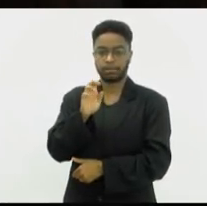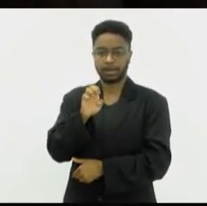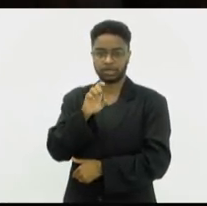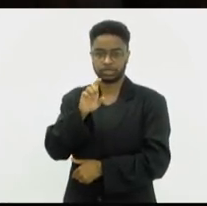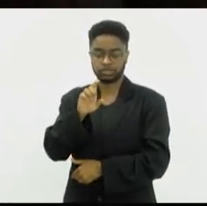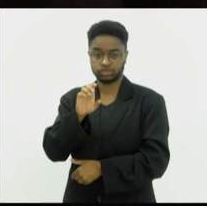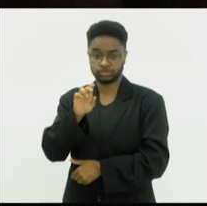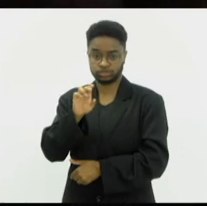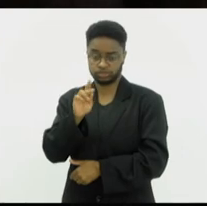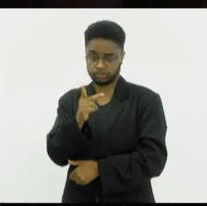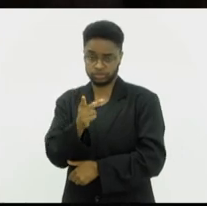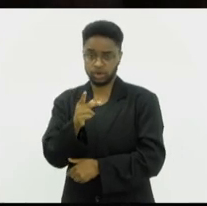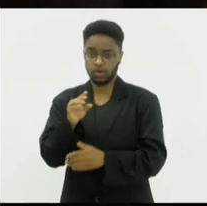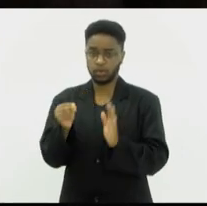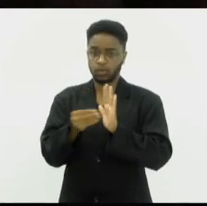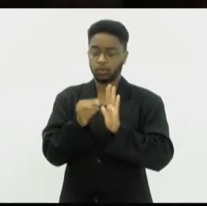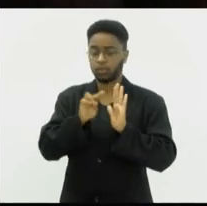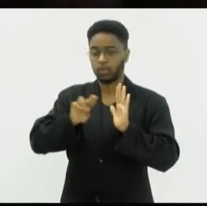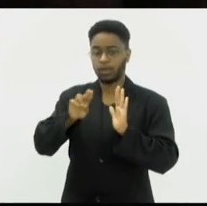alcunha, Montanha.